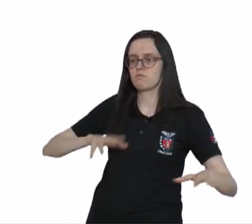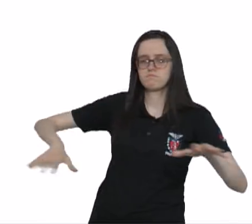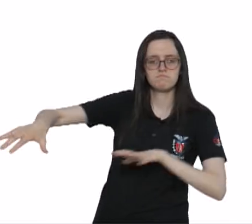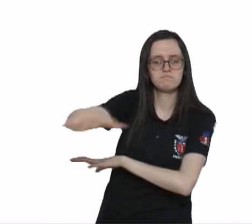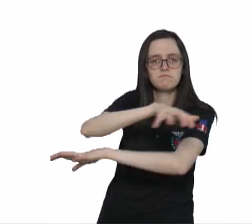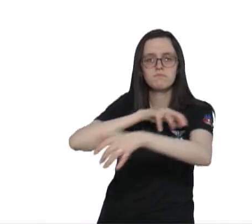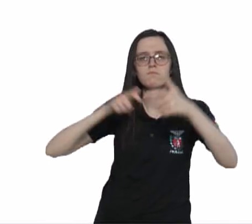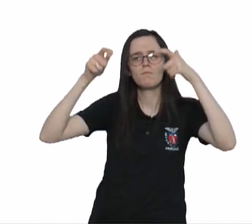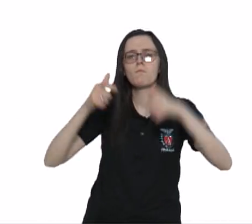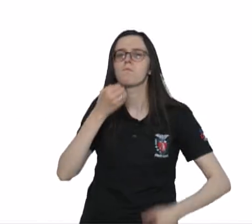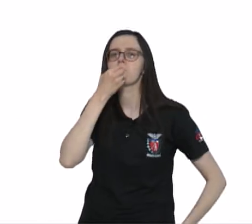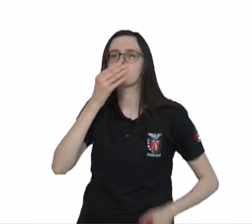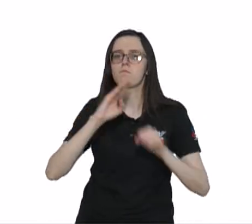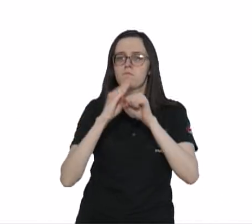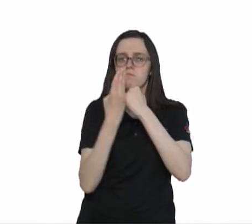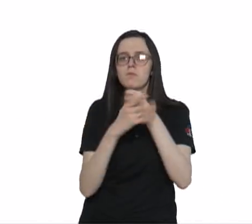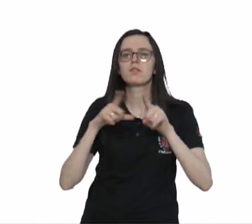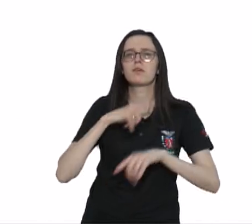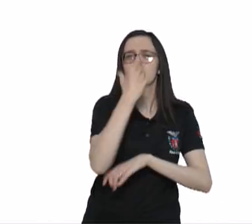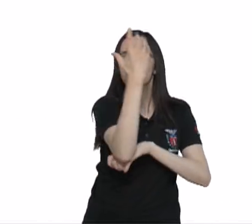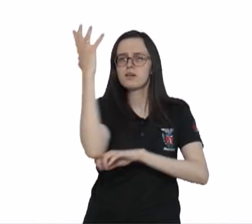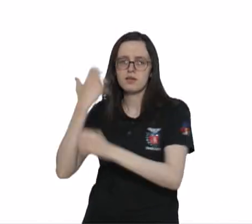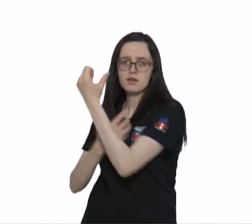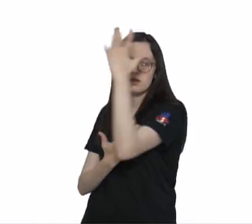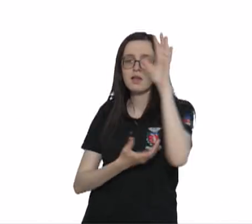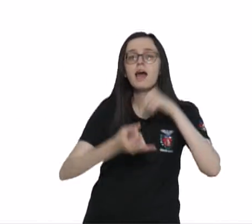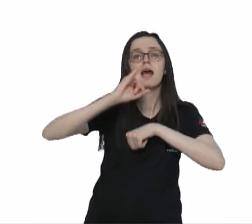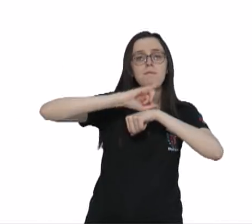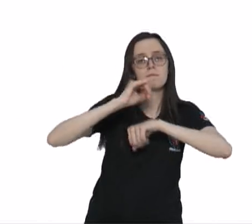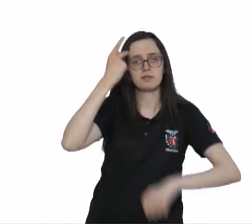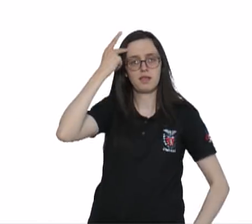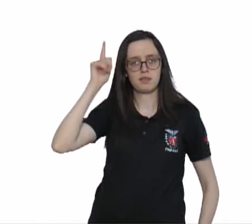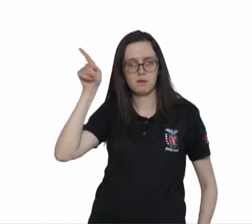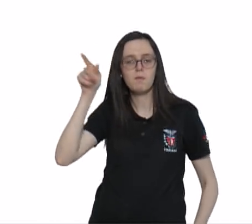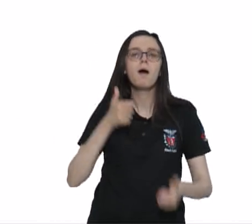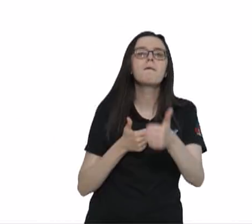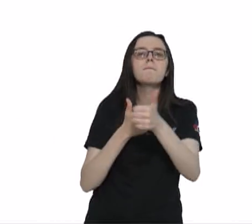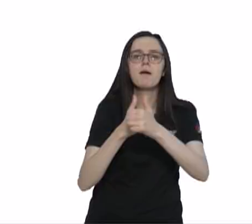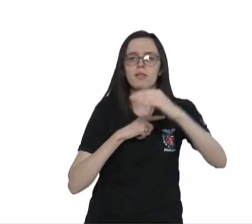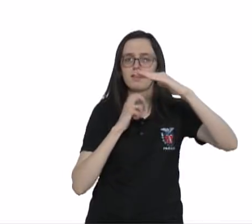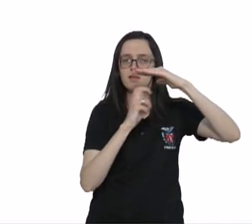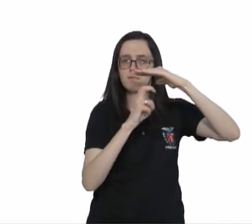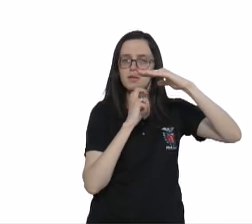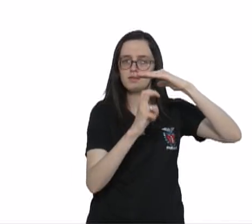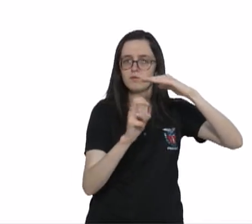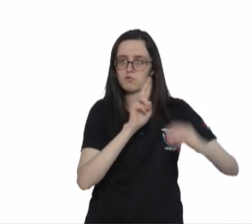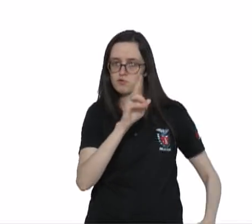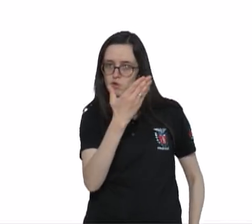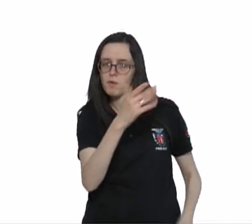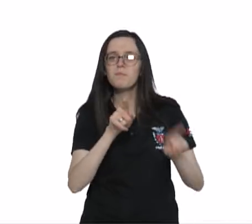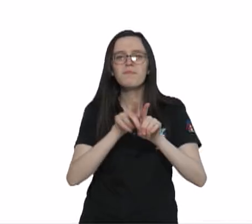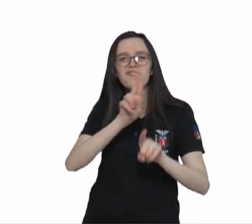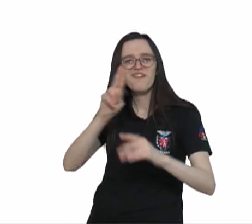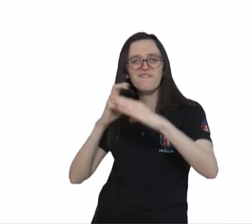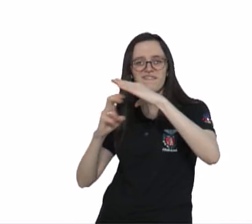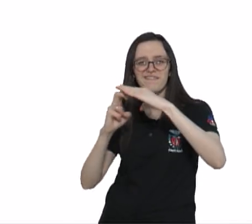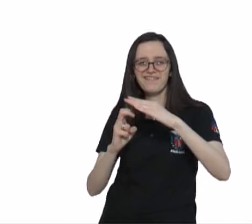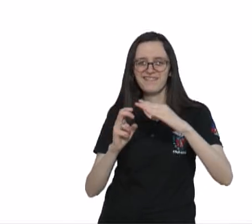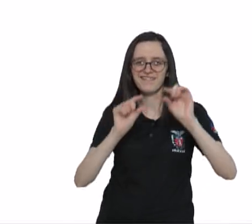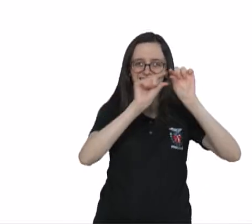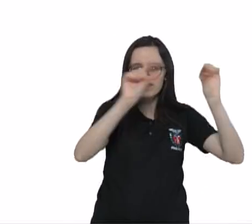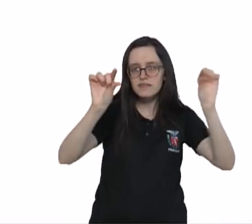localização privilegiada em bairro arborizado, na capital paulista, próximo dos metrôs Jabaquara e Conceição.